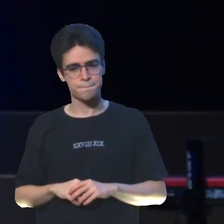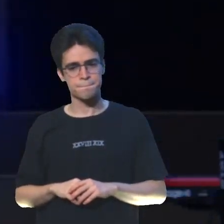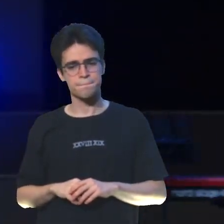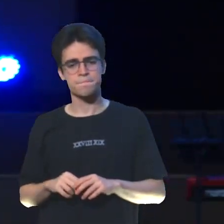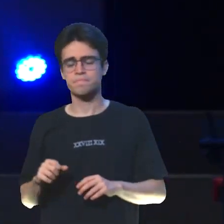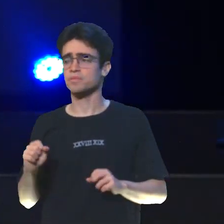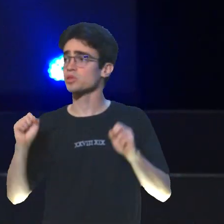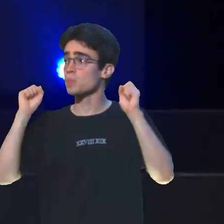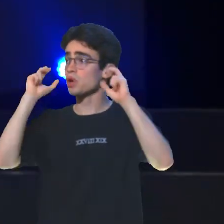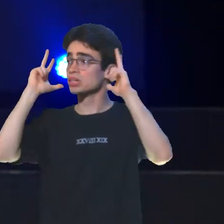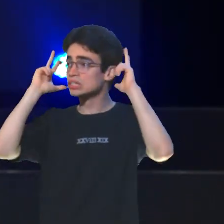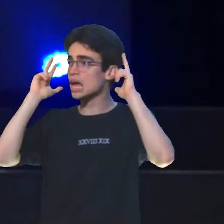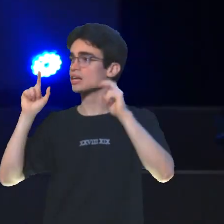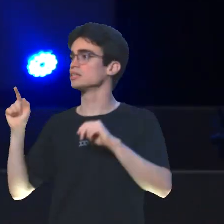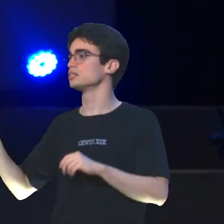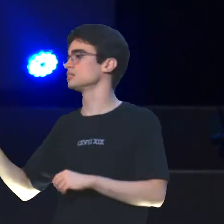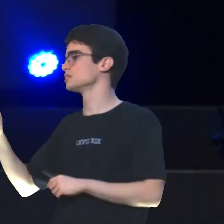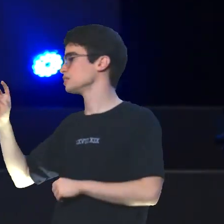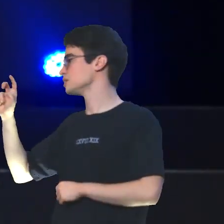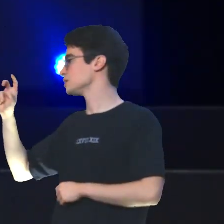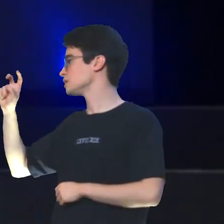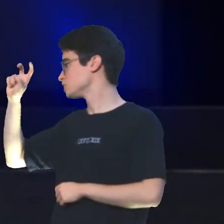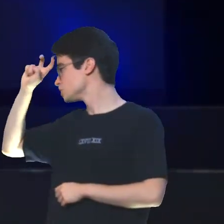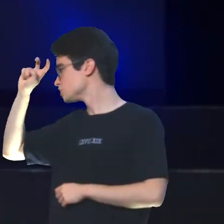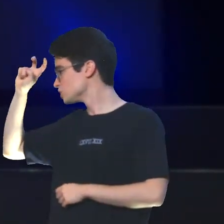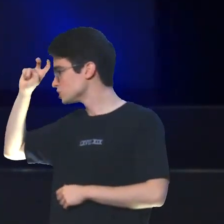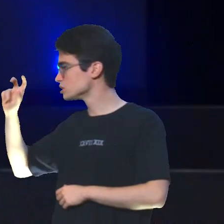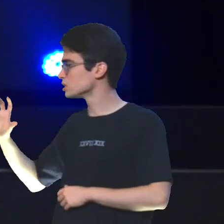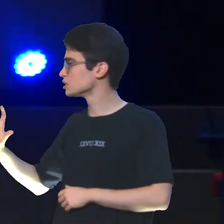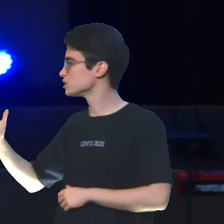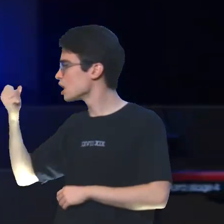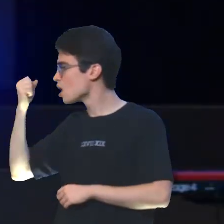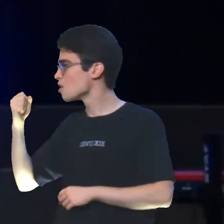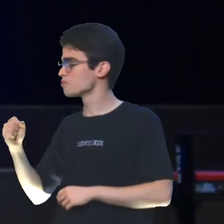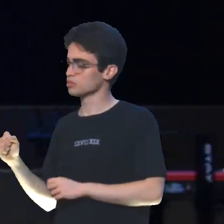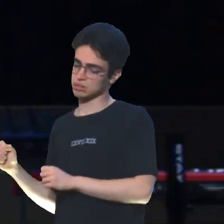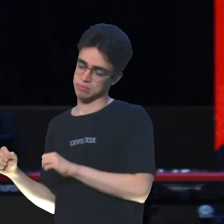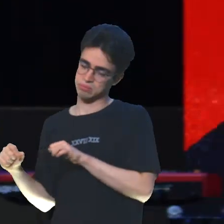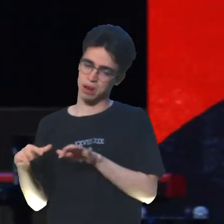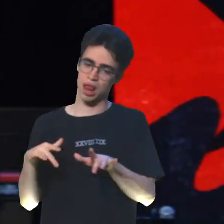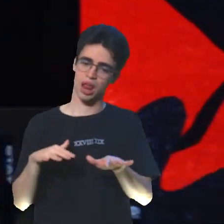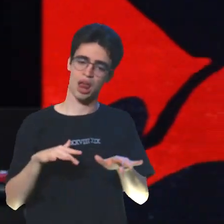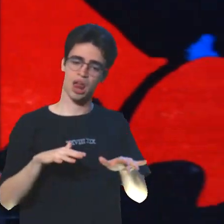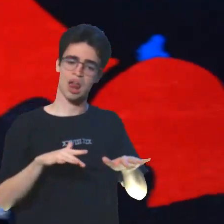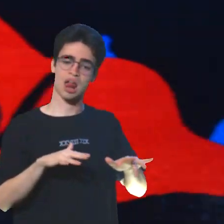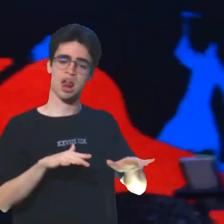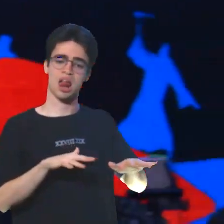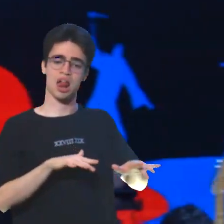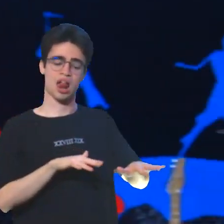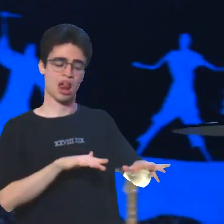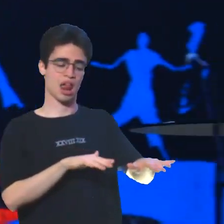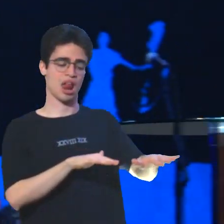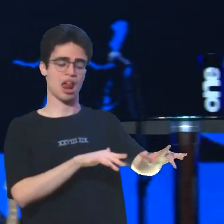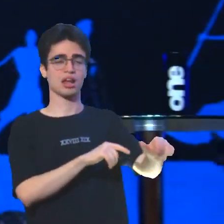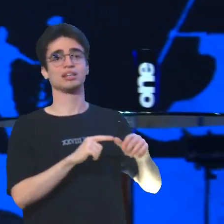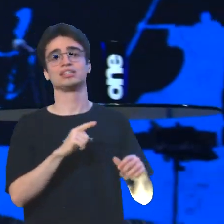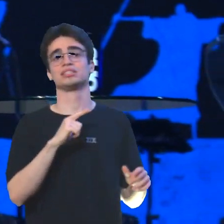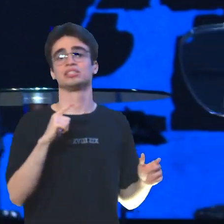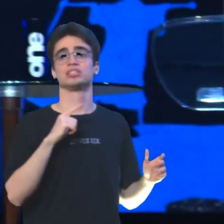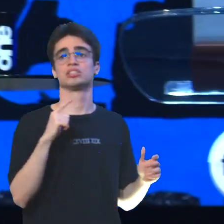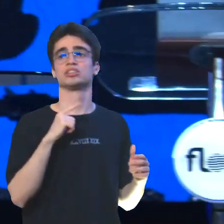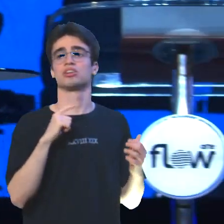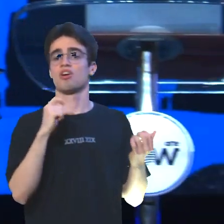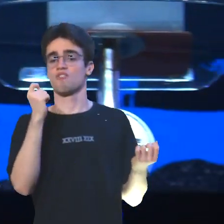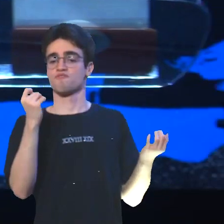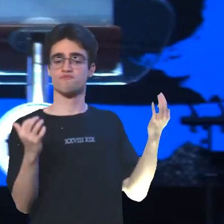Moisés resgata o povo de Israel da escravidão, estão fugindo com ele pelo exército, a coluna de fogo e a